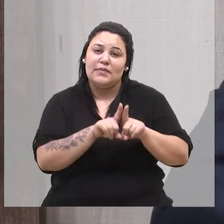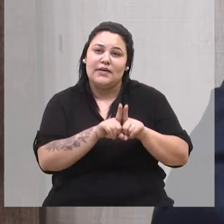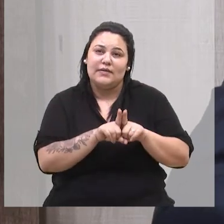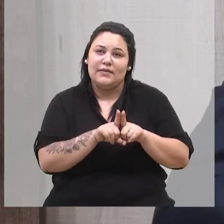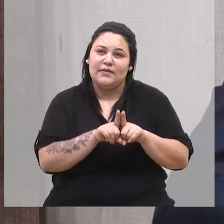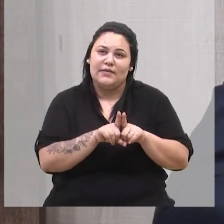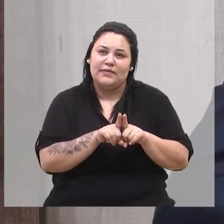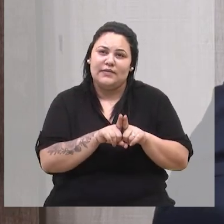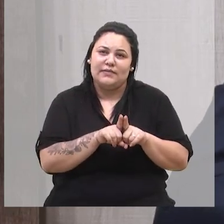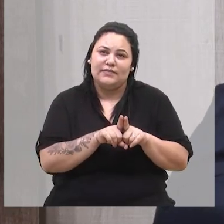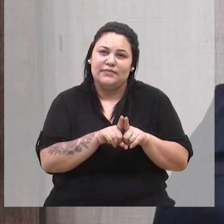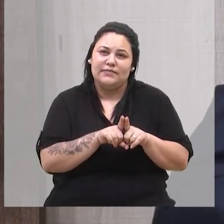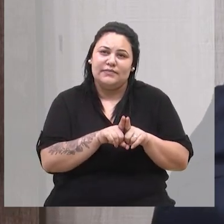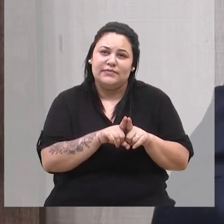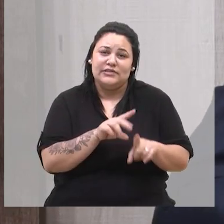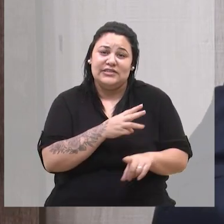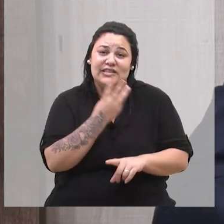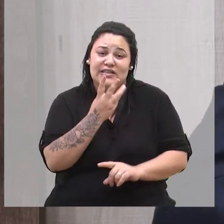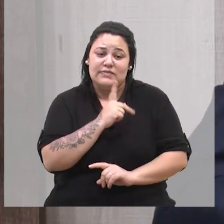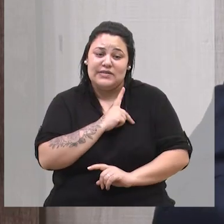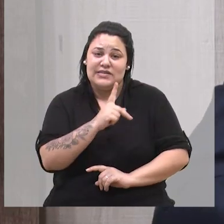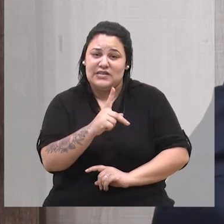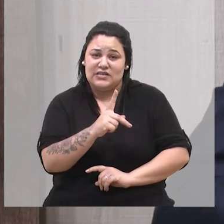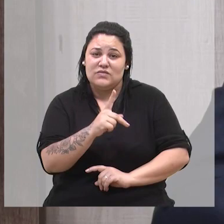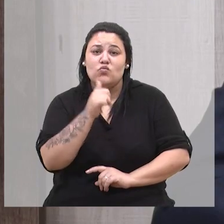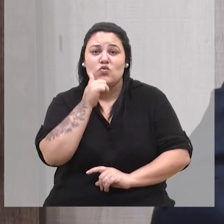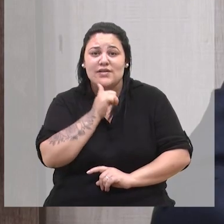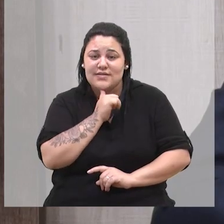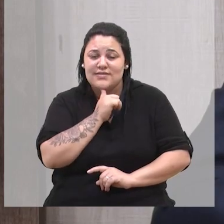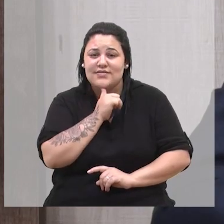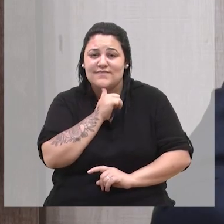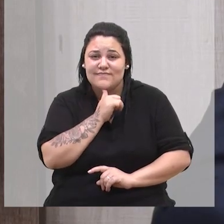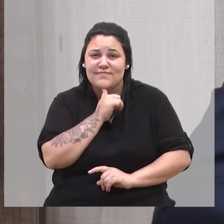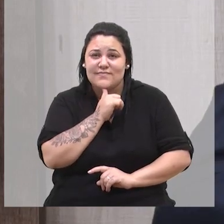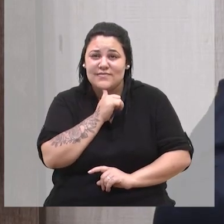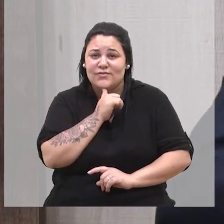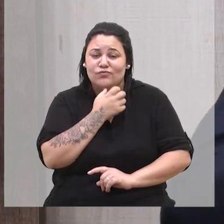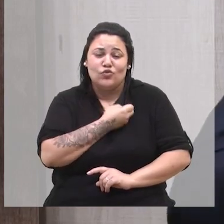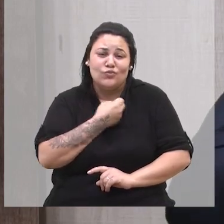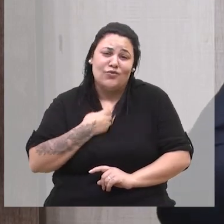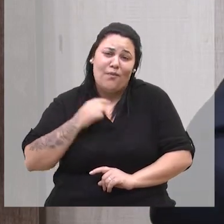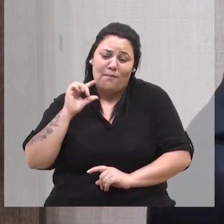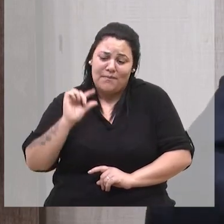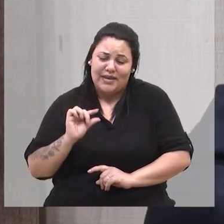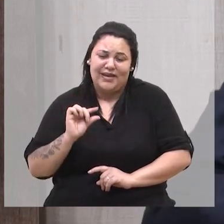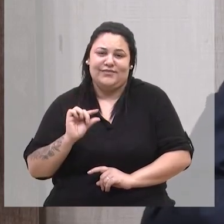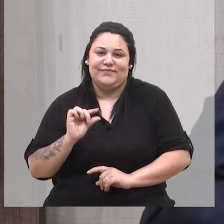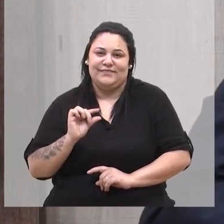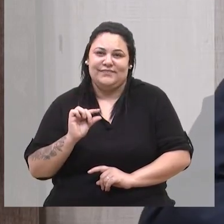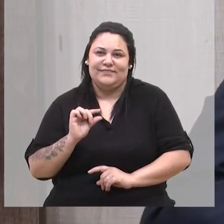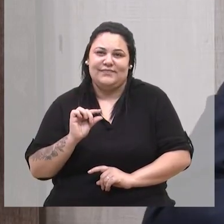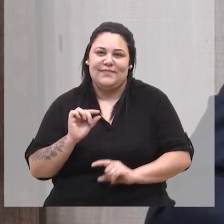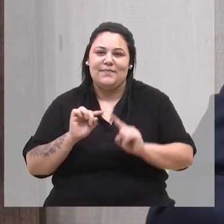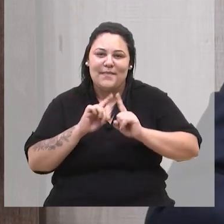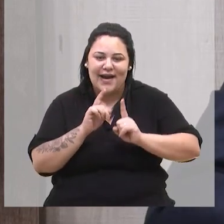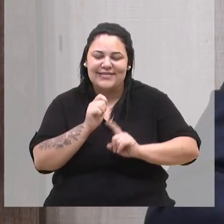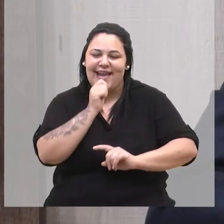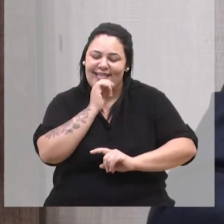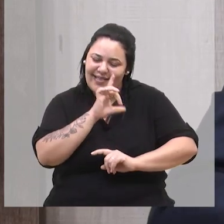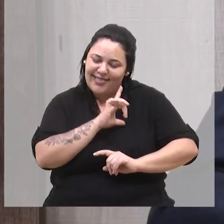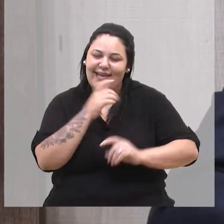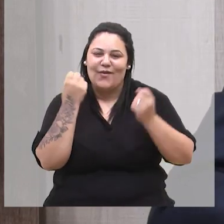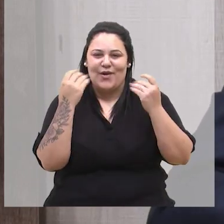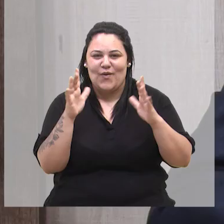do que centenária, só 3 presidentes. Então são números muito ínfimos, mas que ainda geram comemorações, volta e meia,